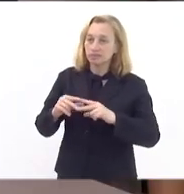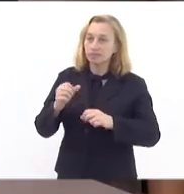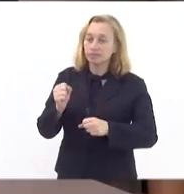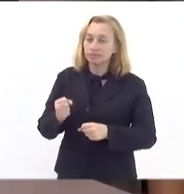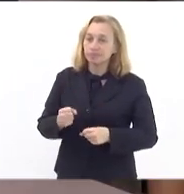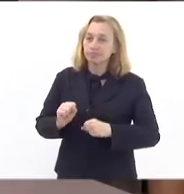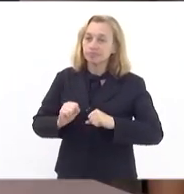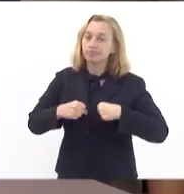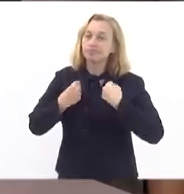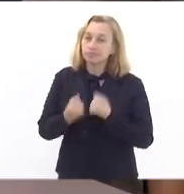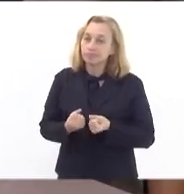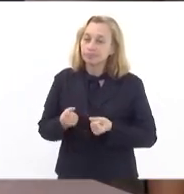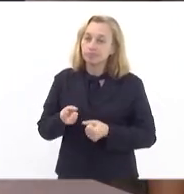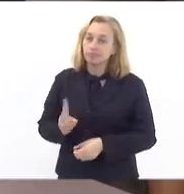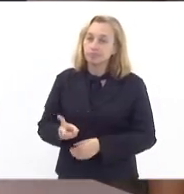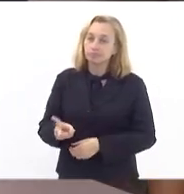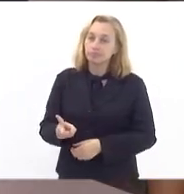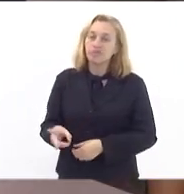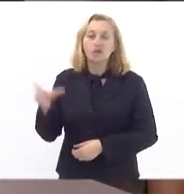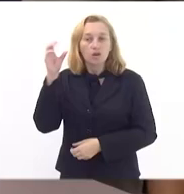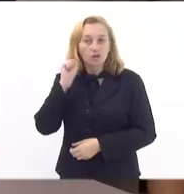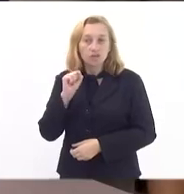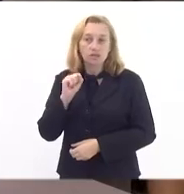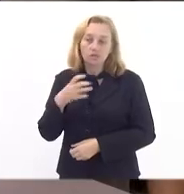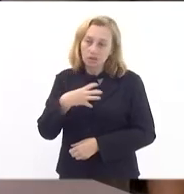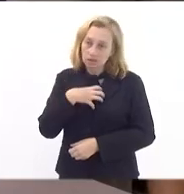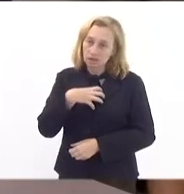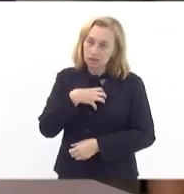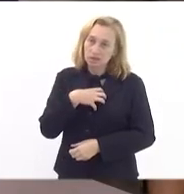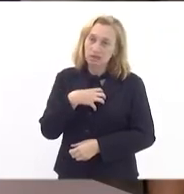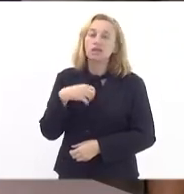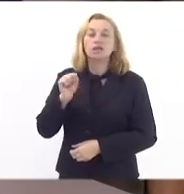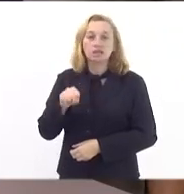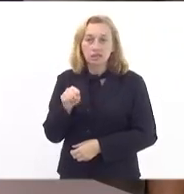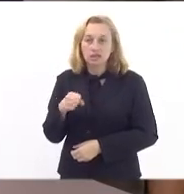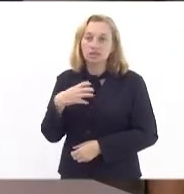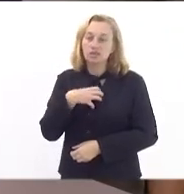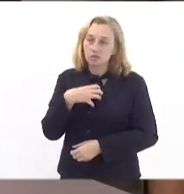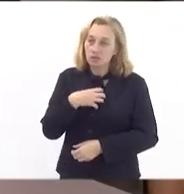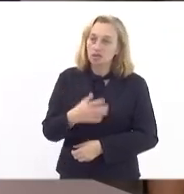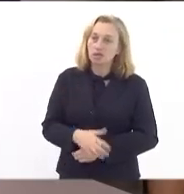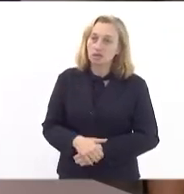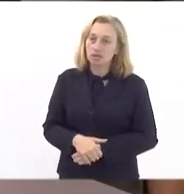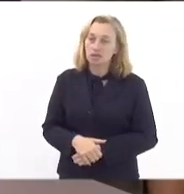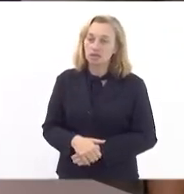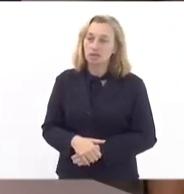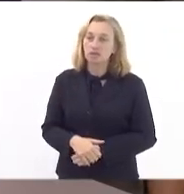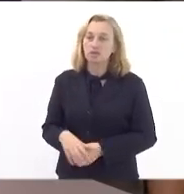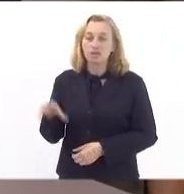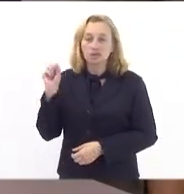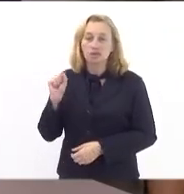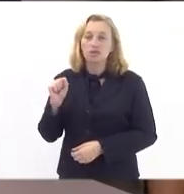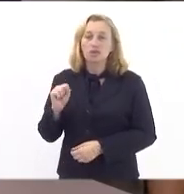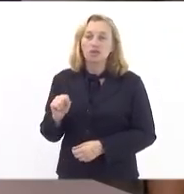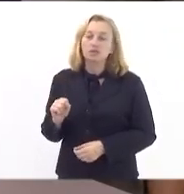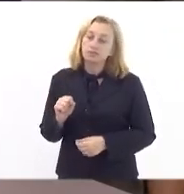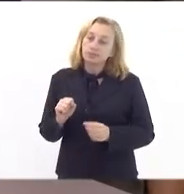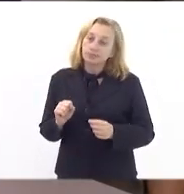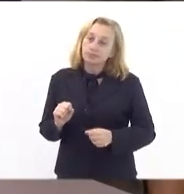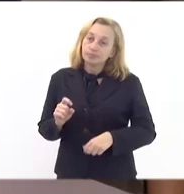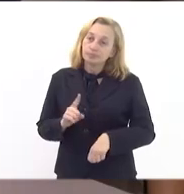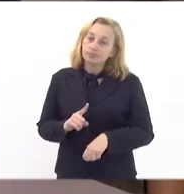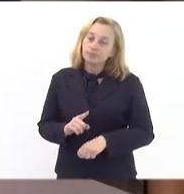de todas as formas serem ouvidos nesse sentido e Sim estamos sendo ouvidos e é importante que esteja presente aqui nesse